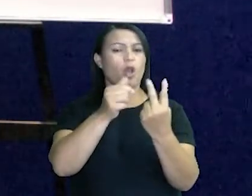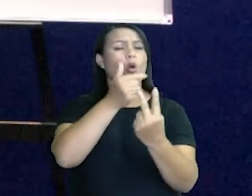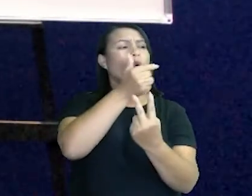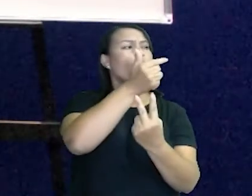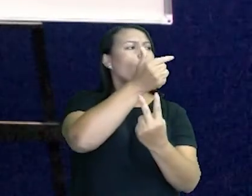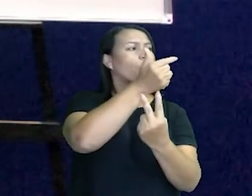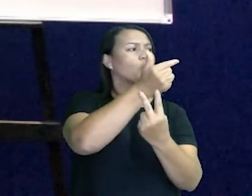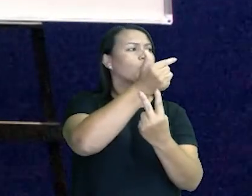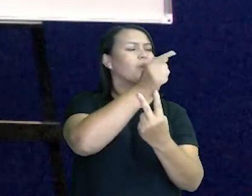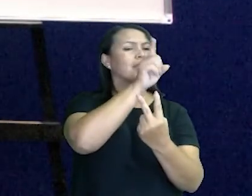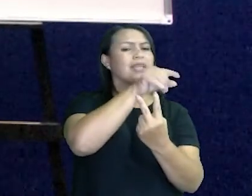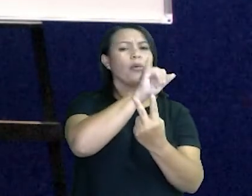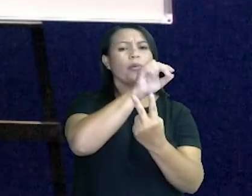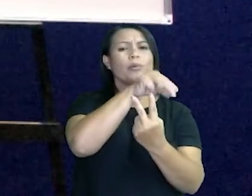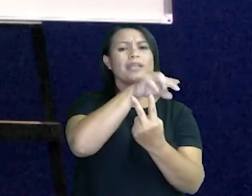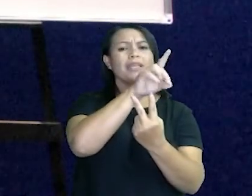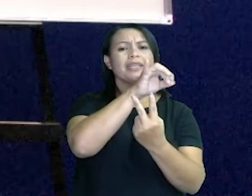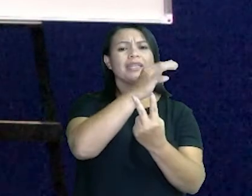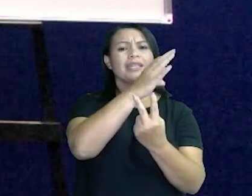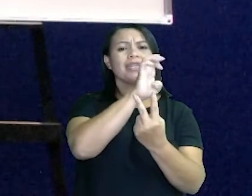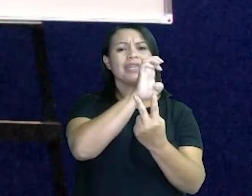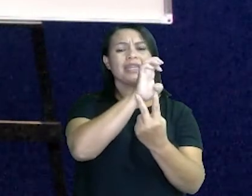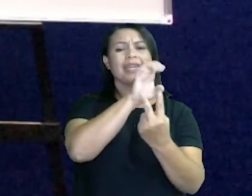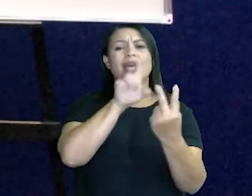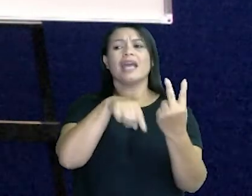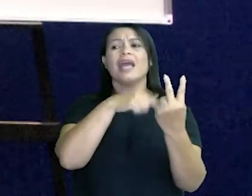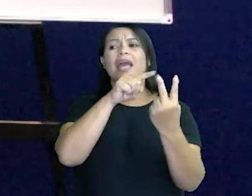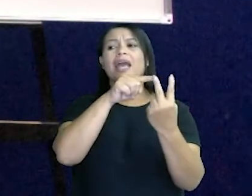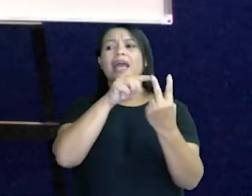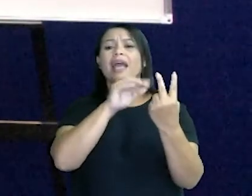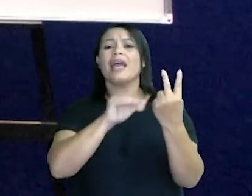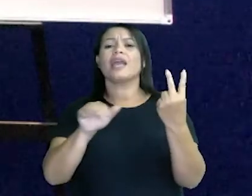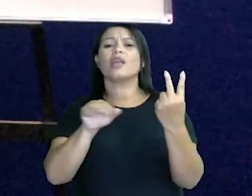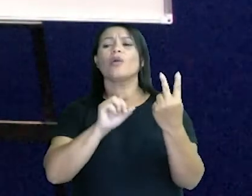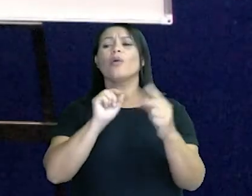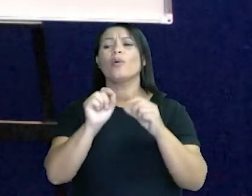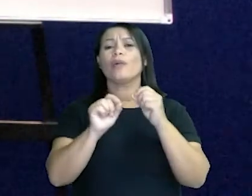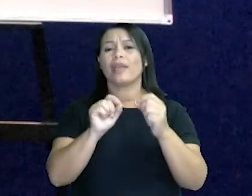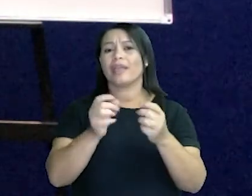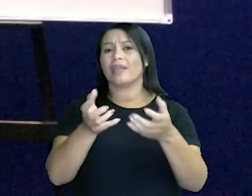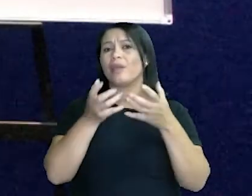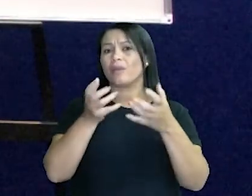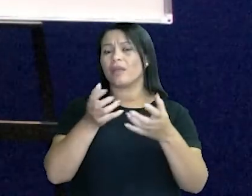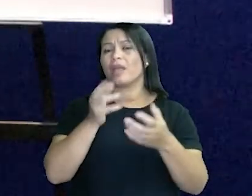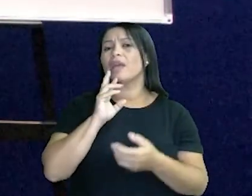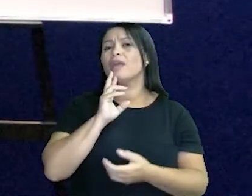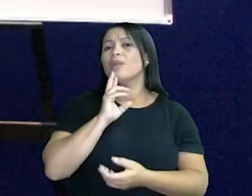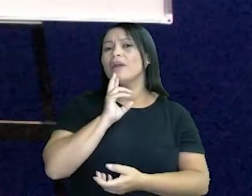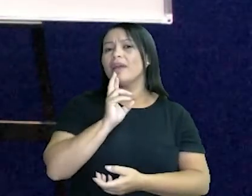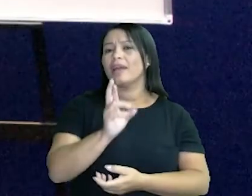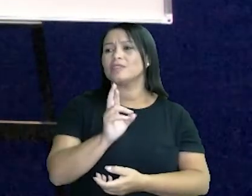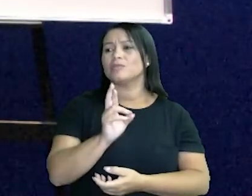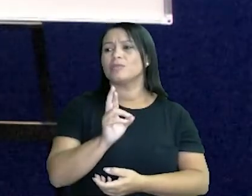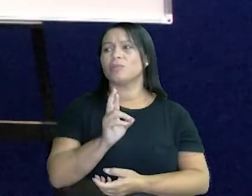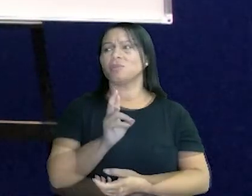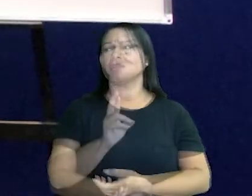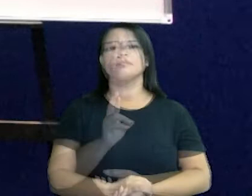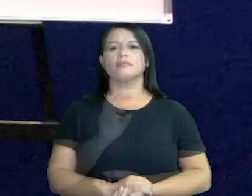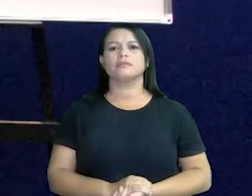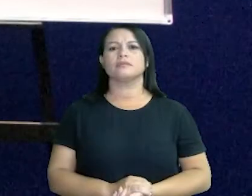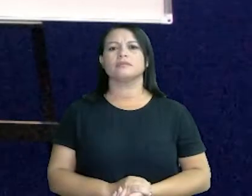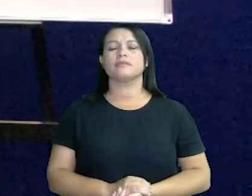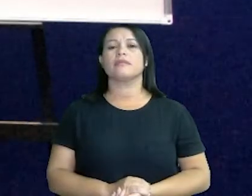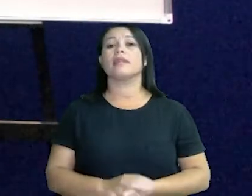número que eu quero é operar certo e aqui o resultado